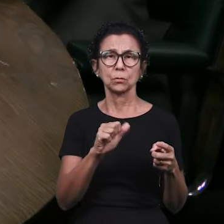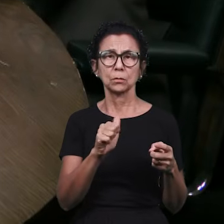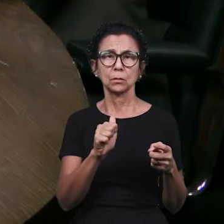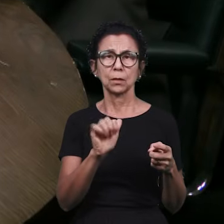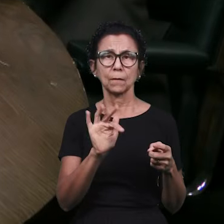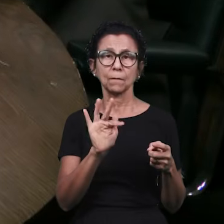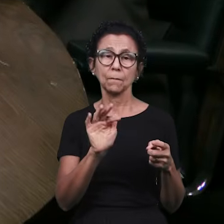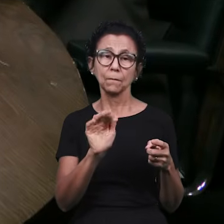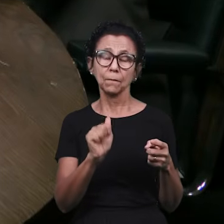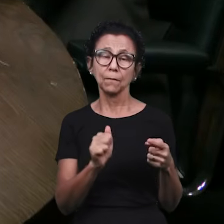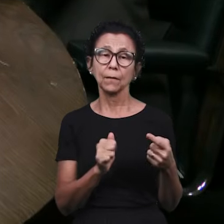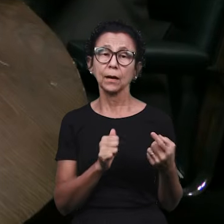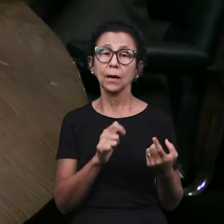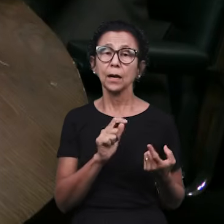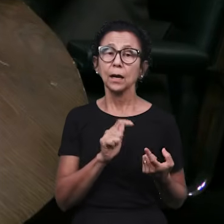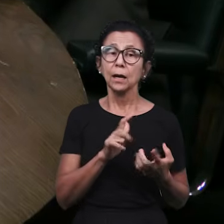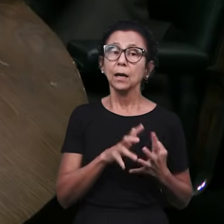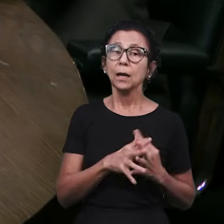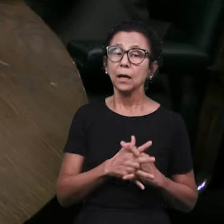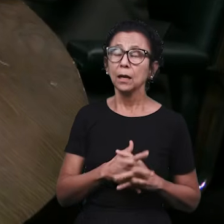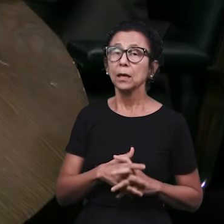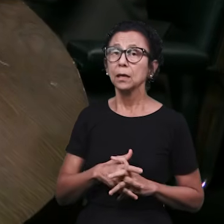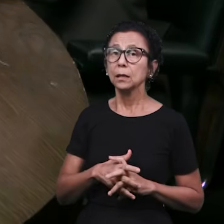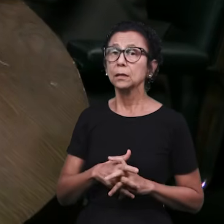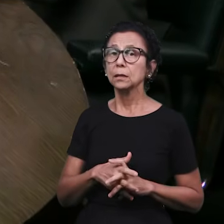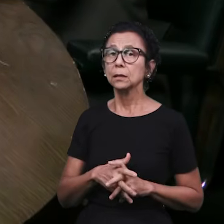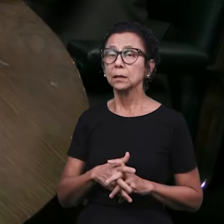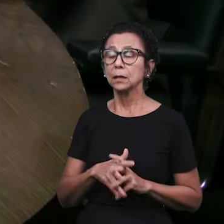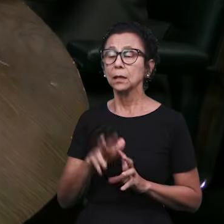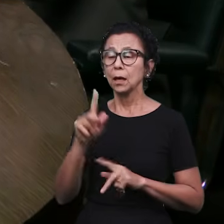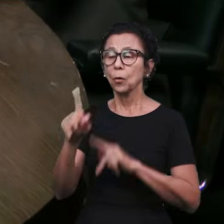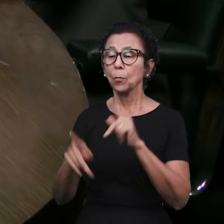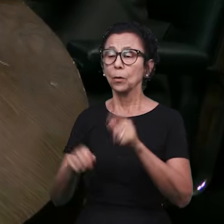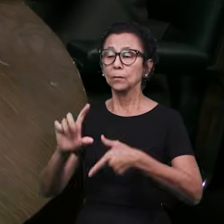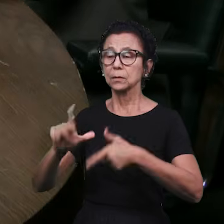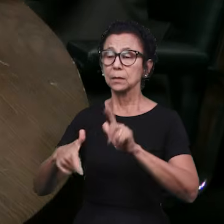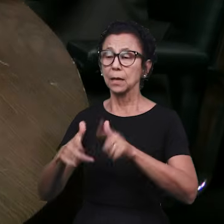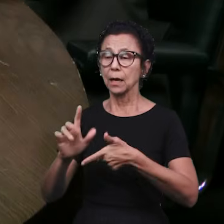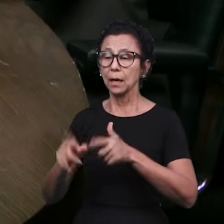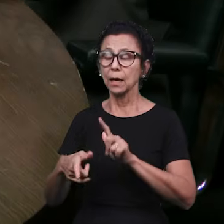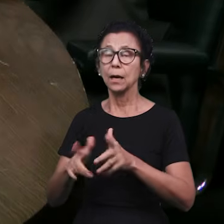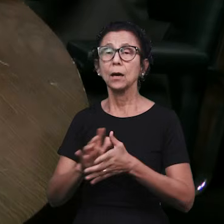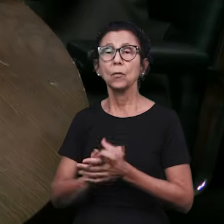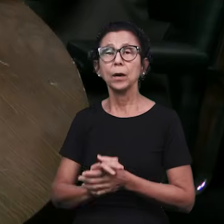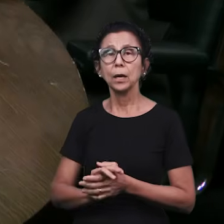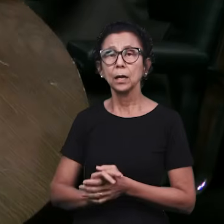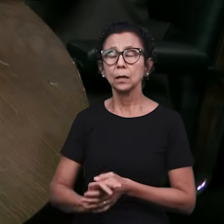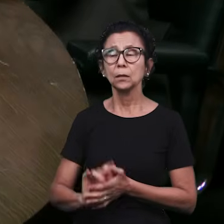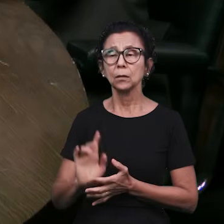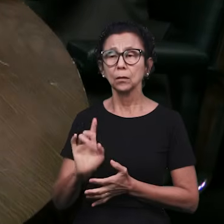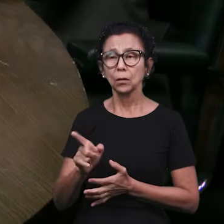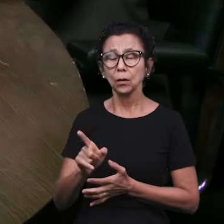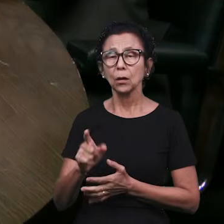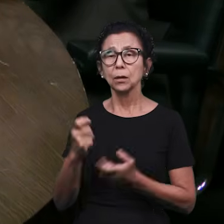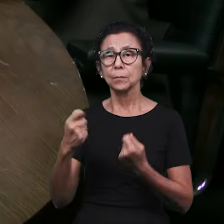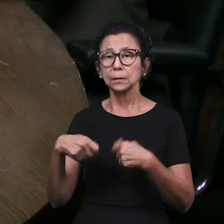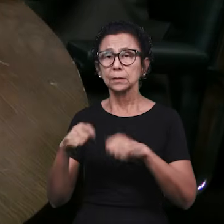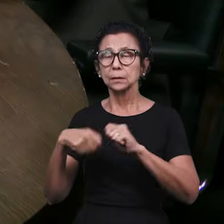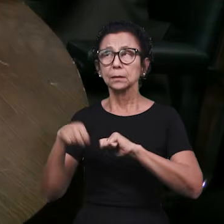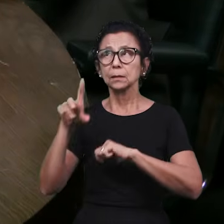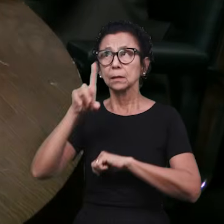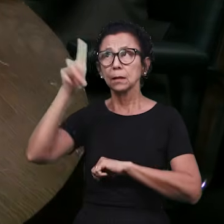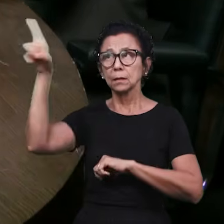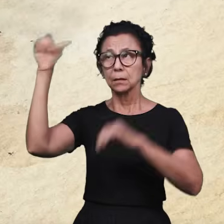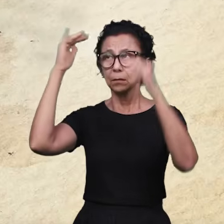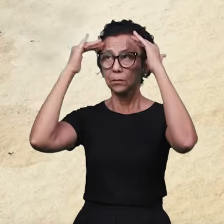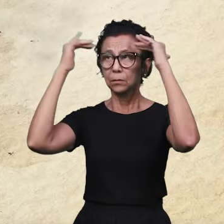o povo acerca da lei do Senhor. Isso está lá no verso 9 do capítulo 17, que diz